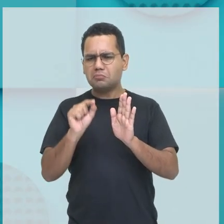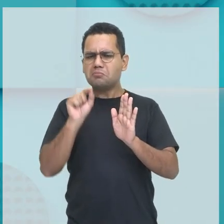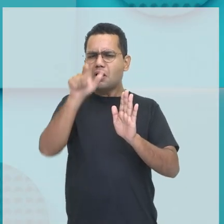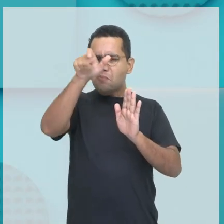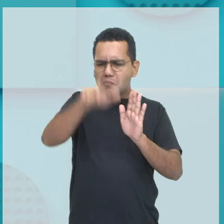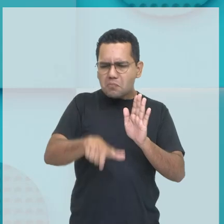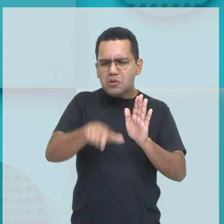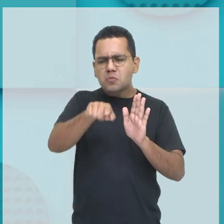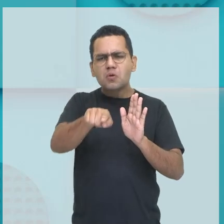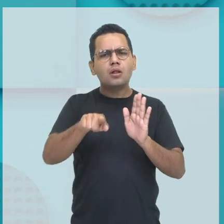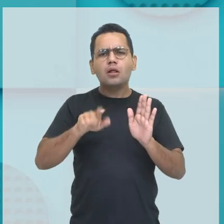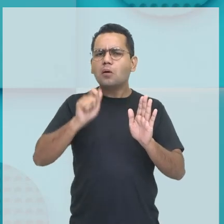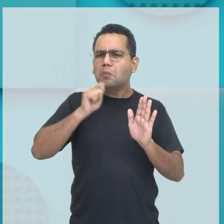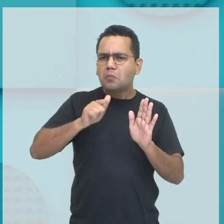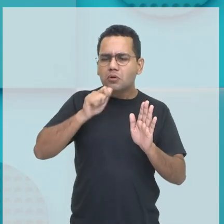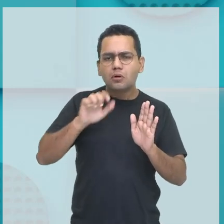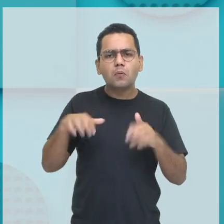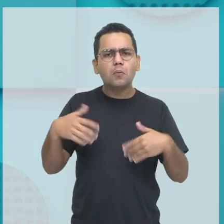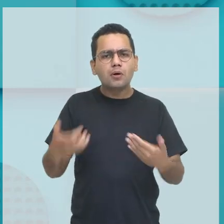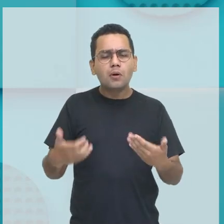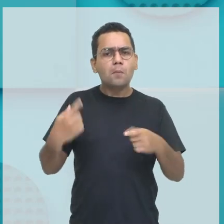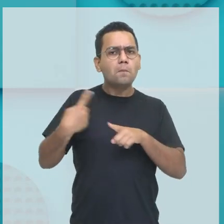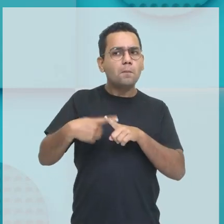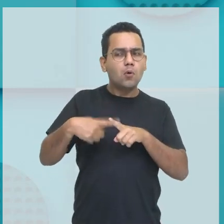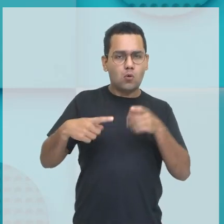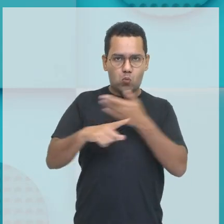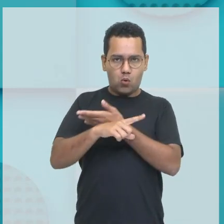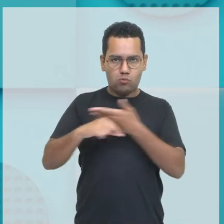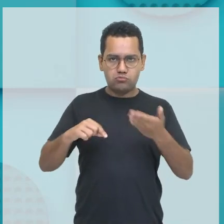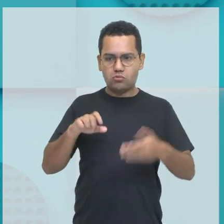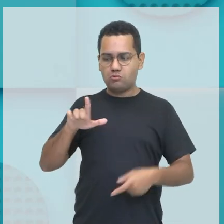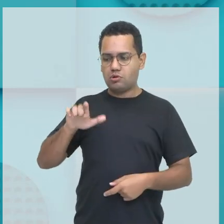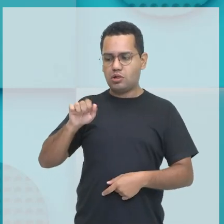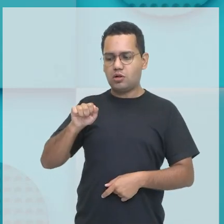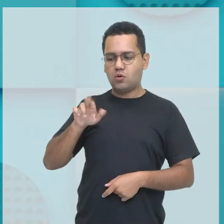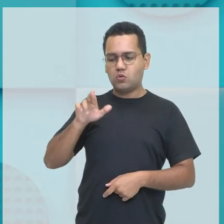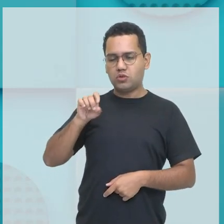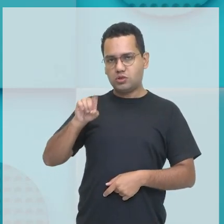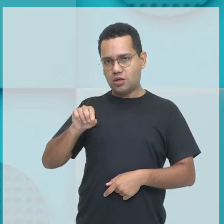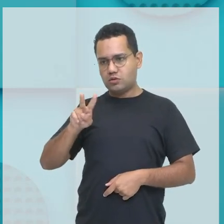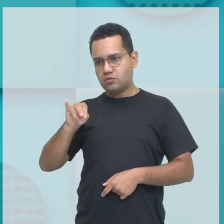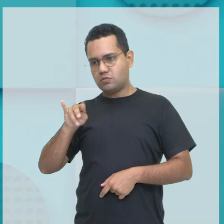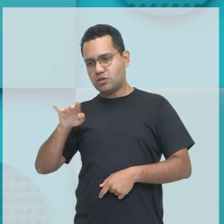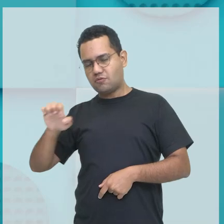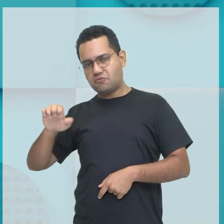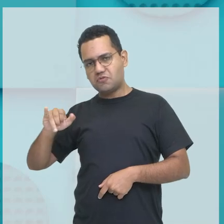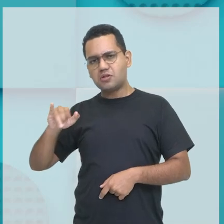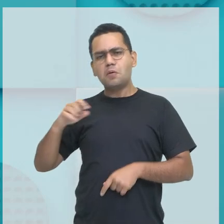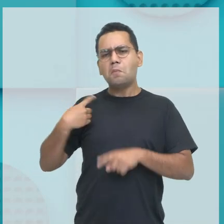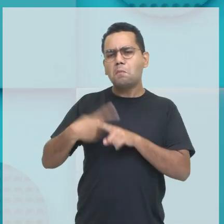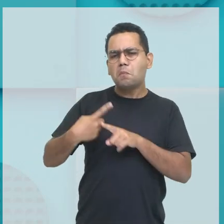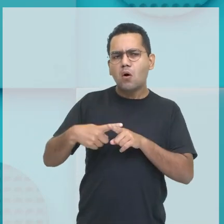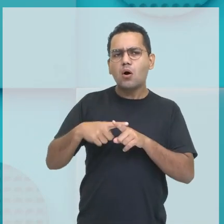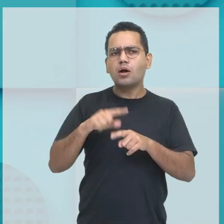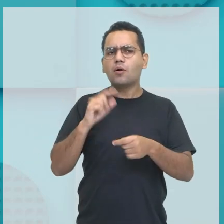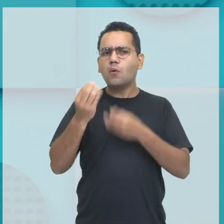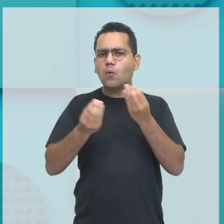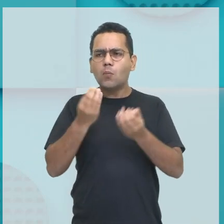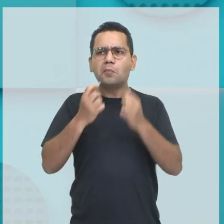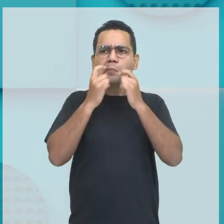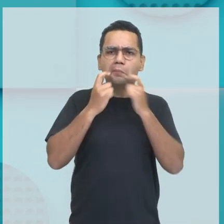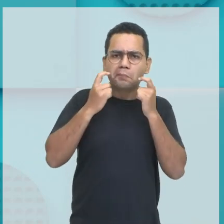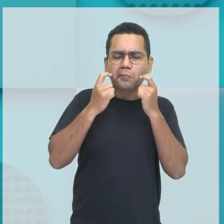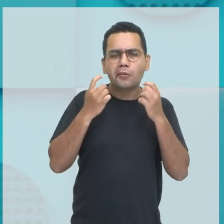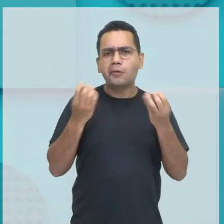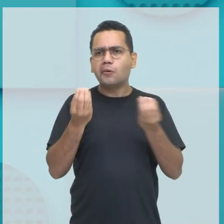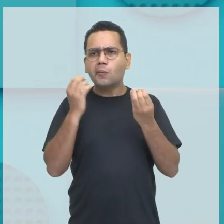essa mulher? Quem foi que Leonardo da Vinci? Por que o sorriso dela é desse jeito? O olhar. Então tem uma narrativa que